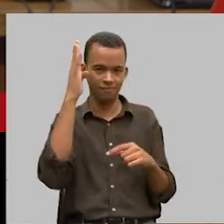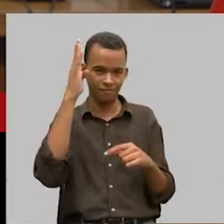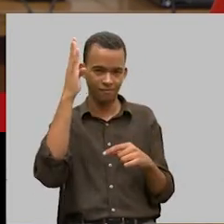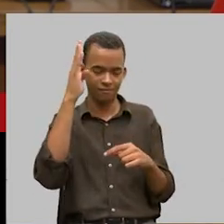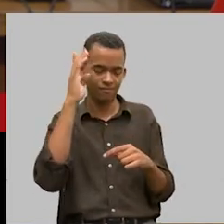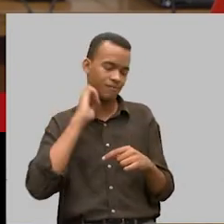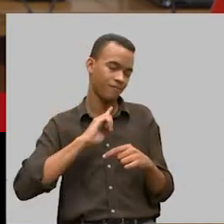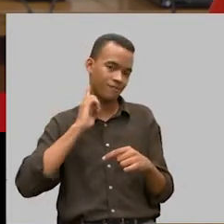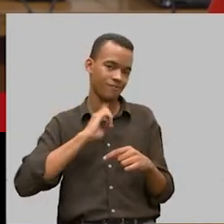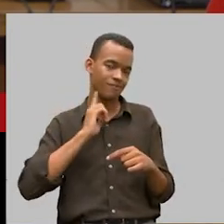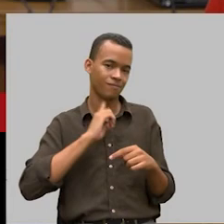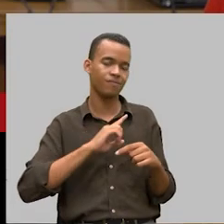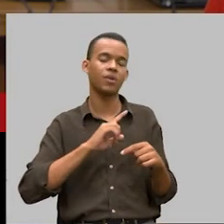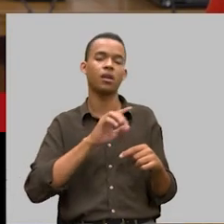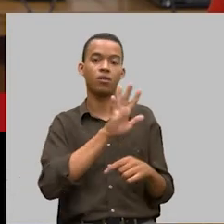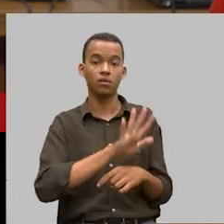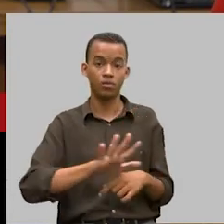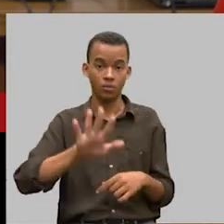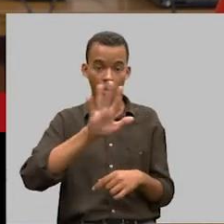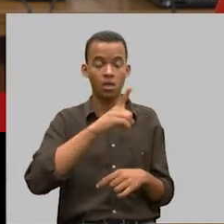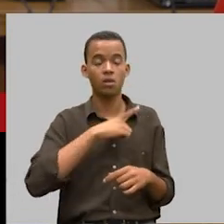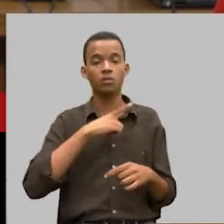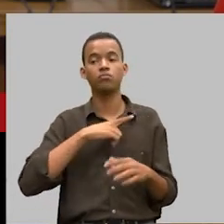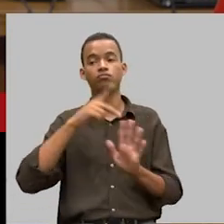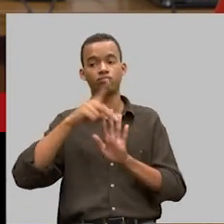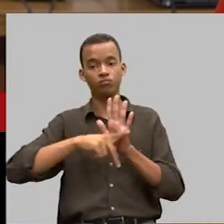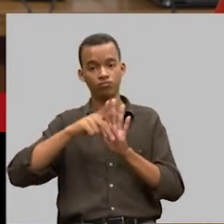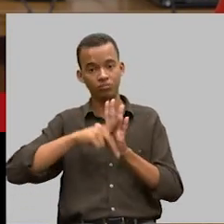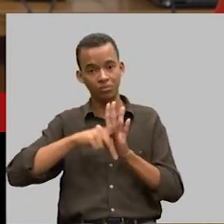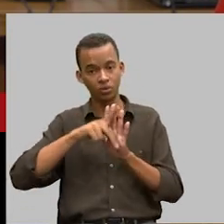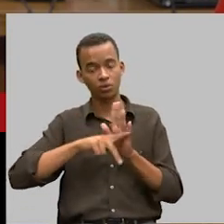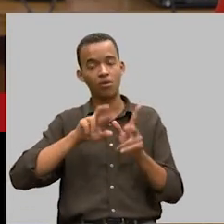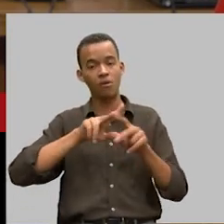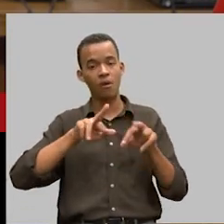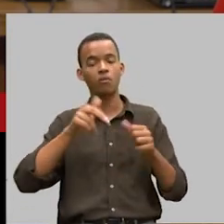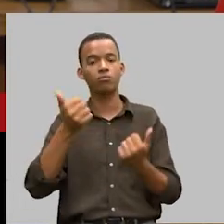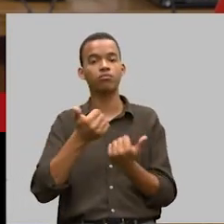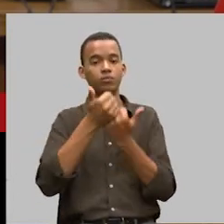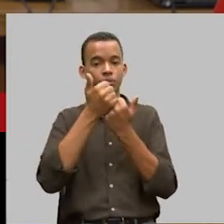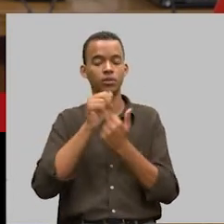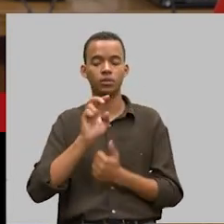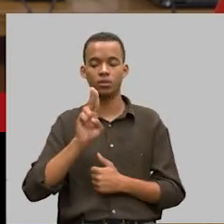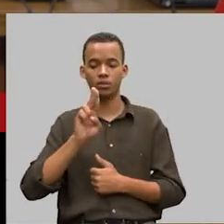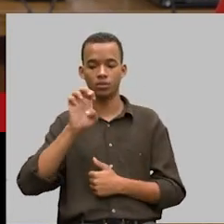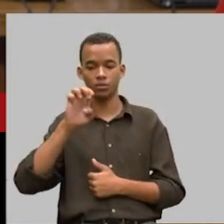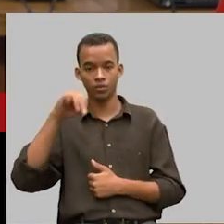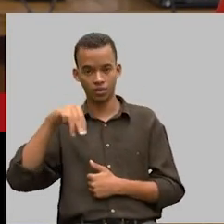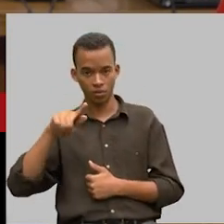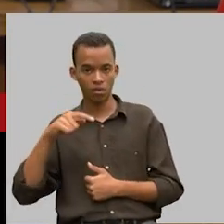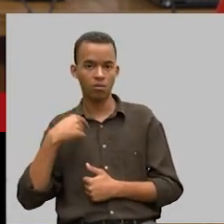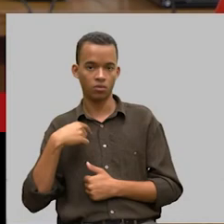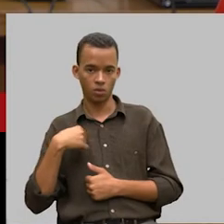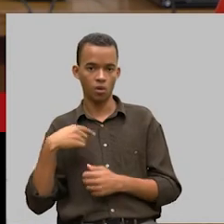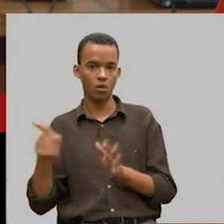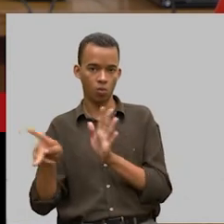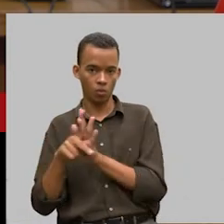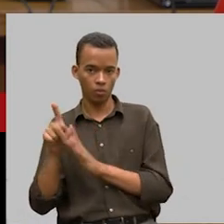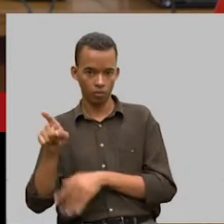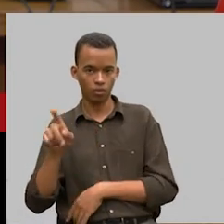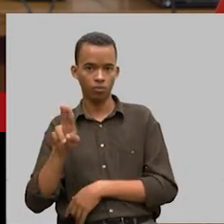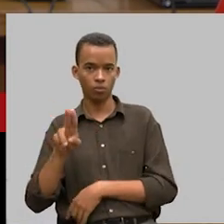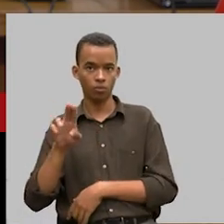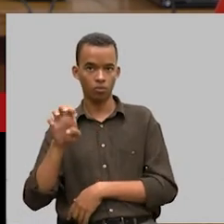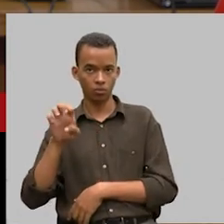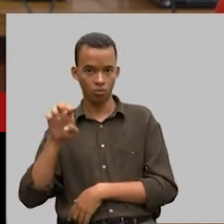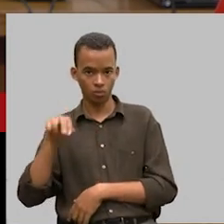Adultos dos projetos do pronera feitos em parceria com a ueng né da qual eu faço parte Sou professora